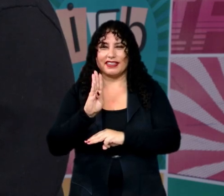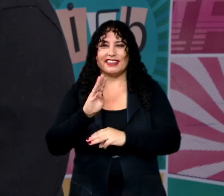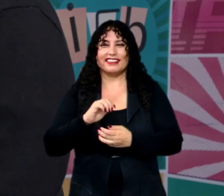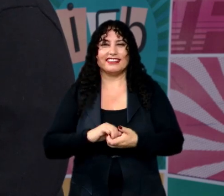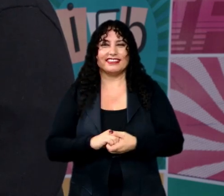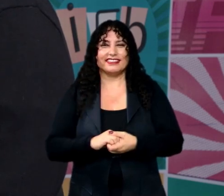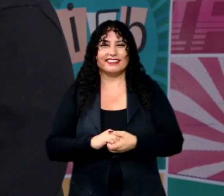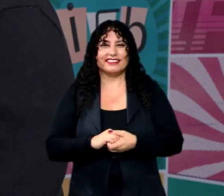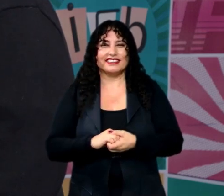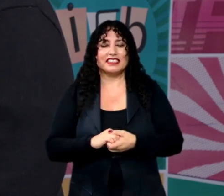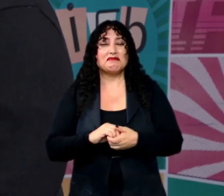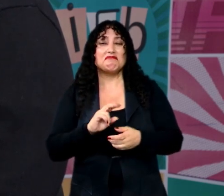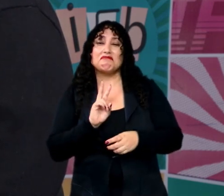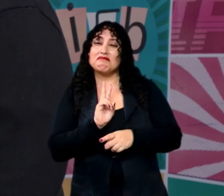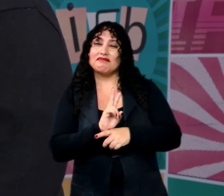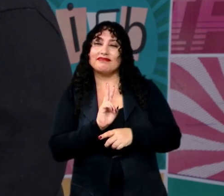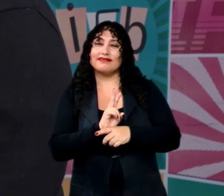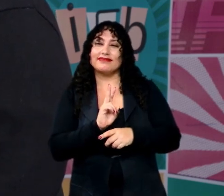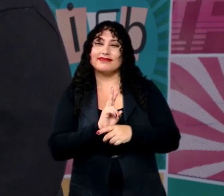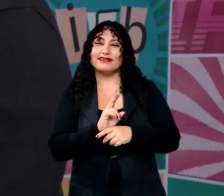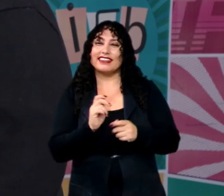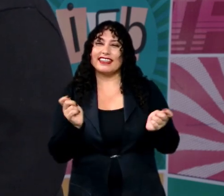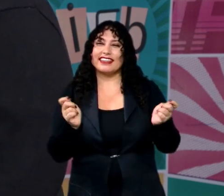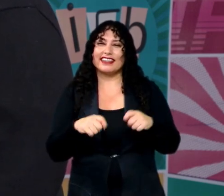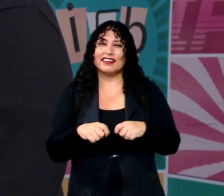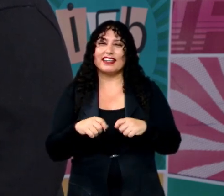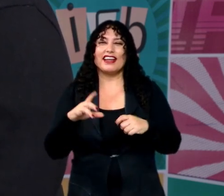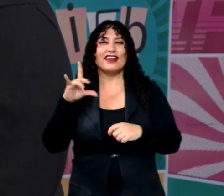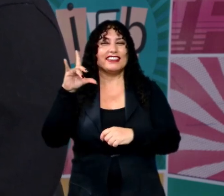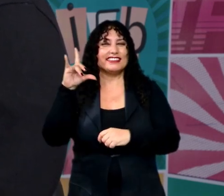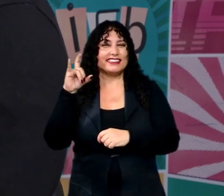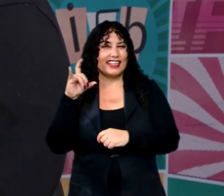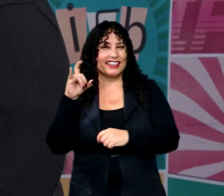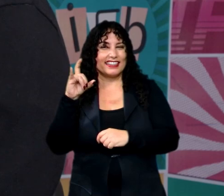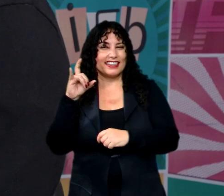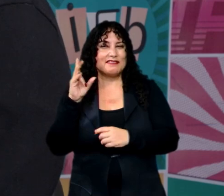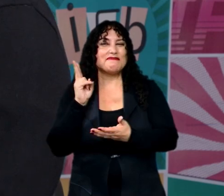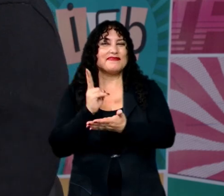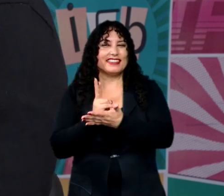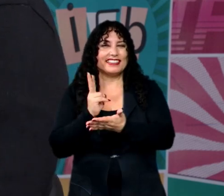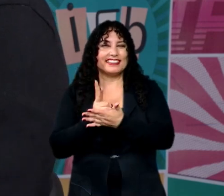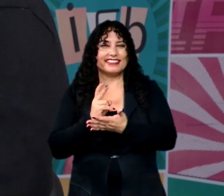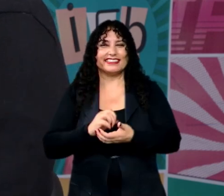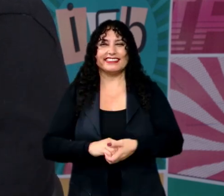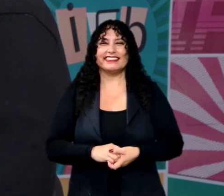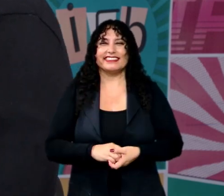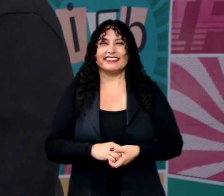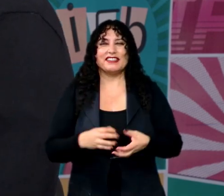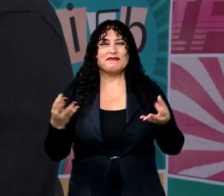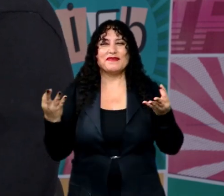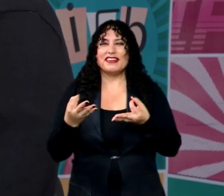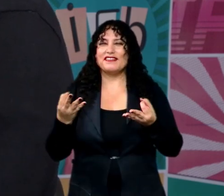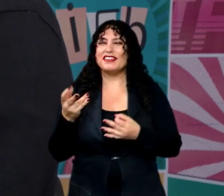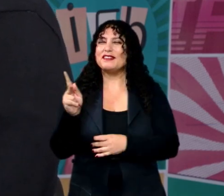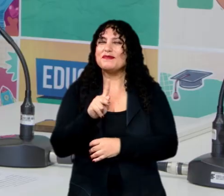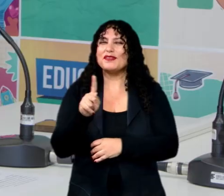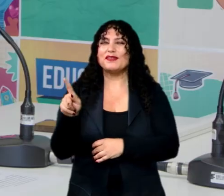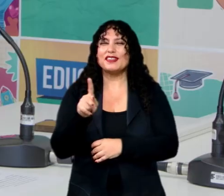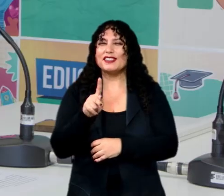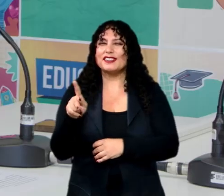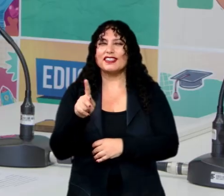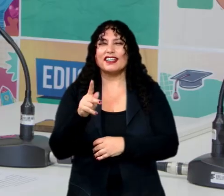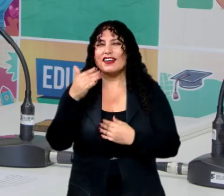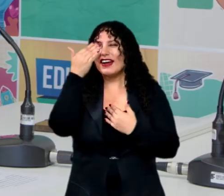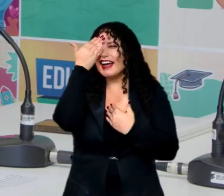mas, por enquanto, os meios mais efetivos são o Instagram mesmo. Perfeito. Perfeito. Professor,